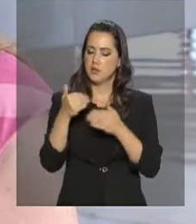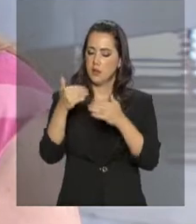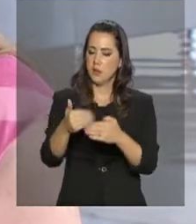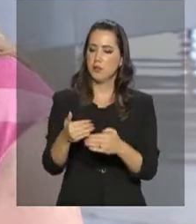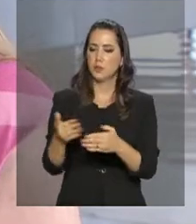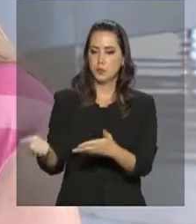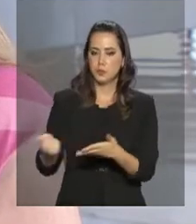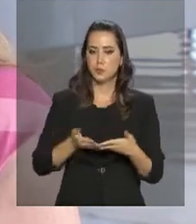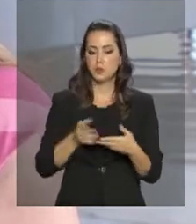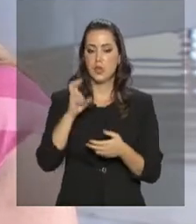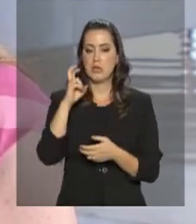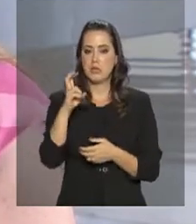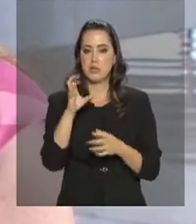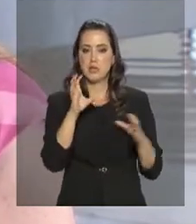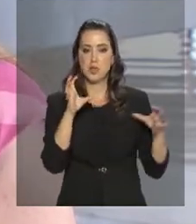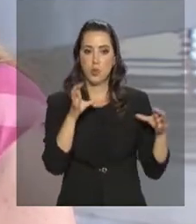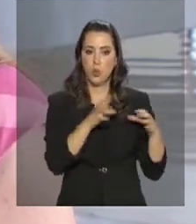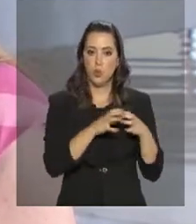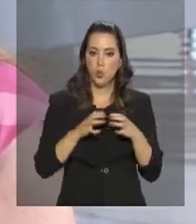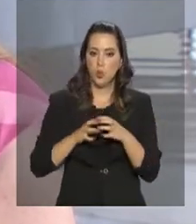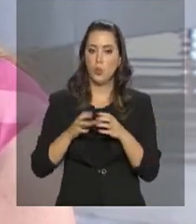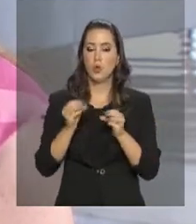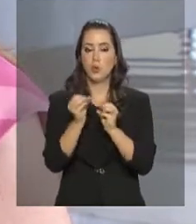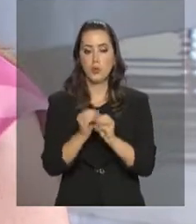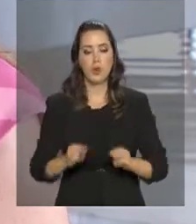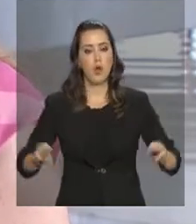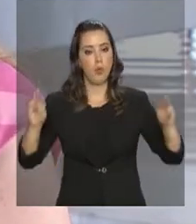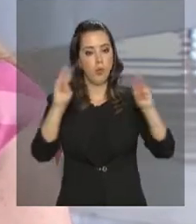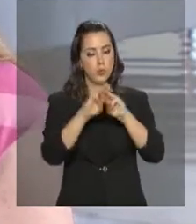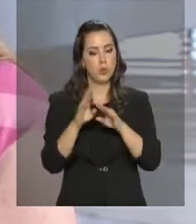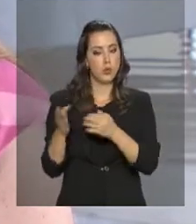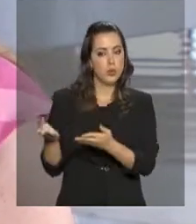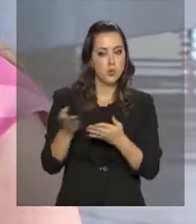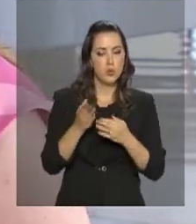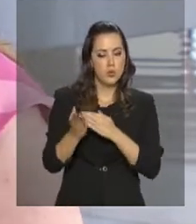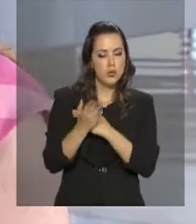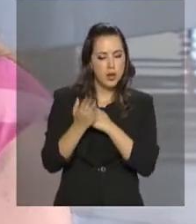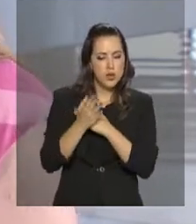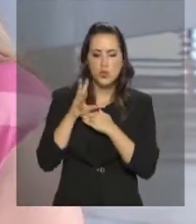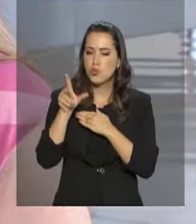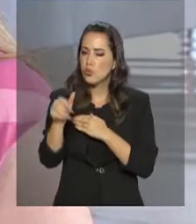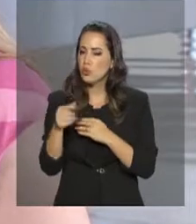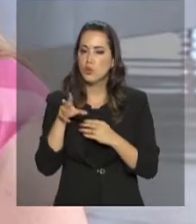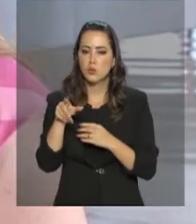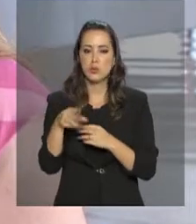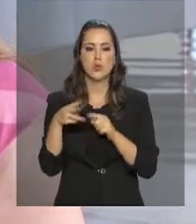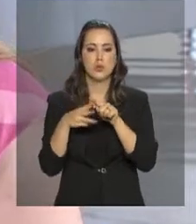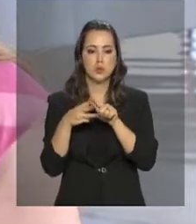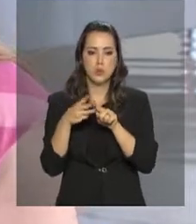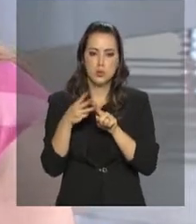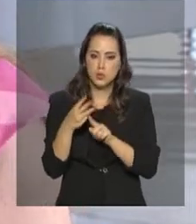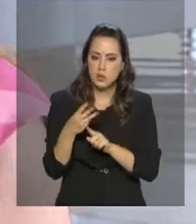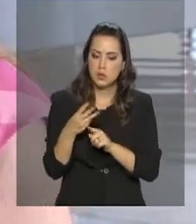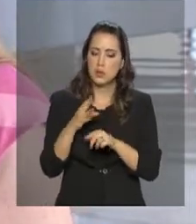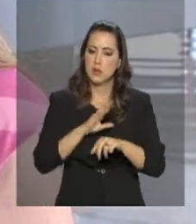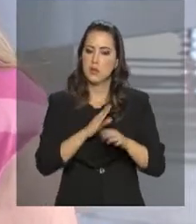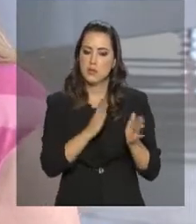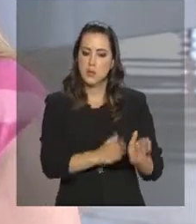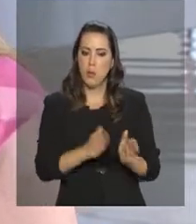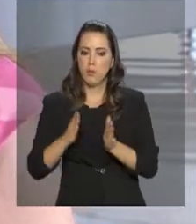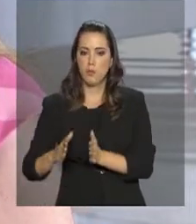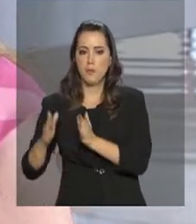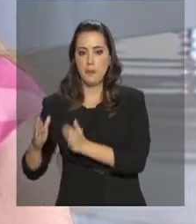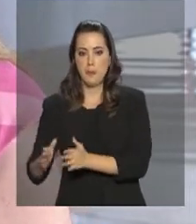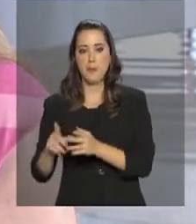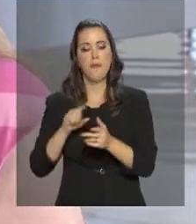frente, 5 agências da ONU, que nos ajudam e nos apoiam em todas essas 3 etapas, sociedade civil